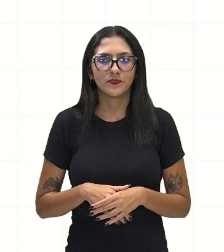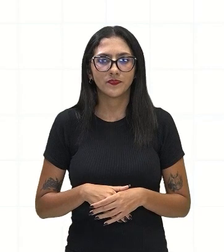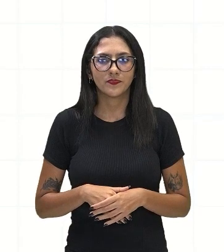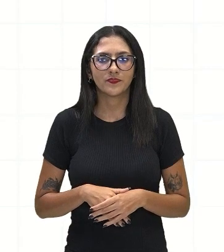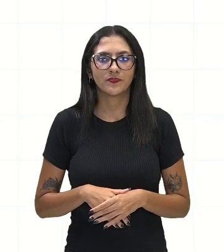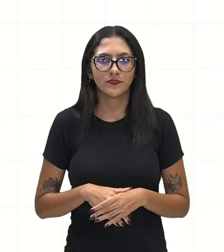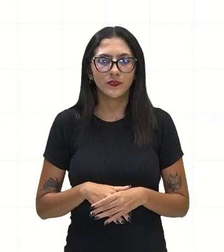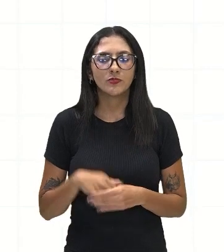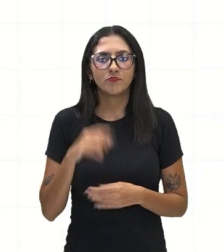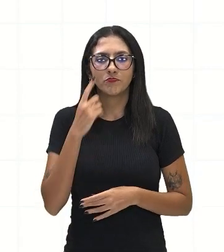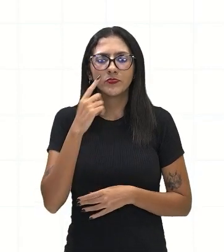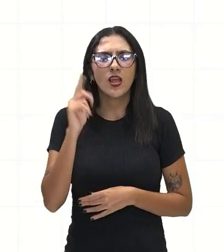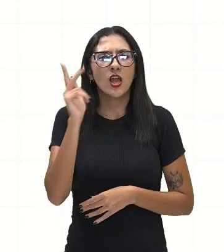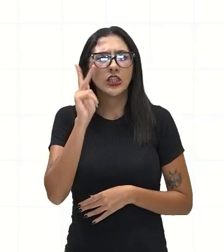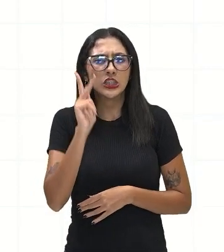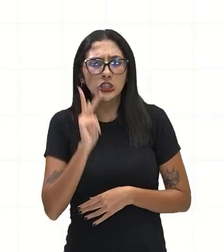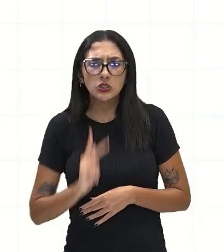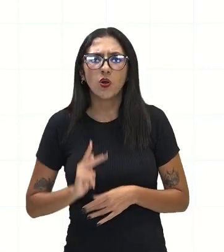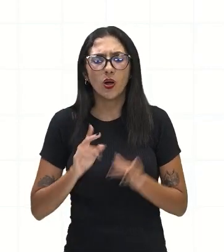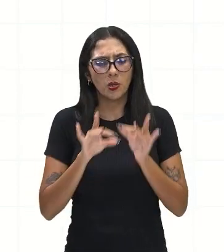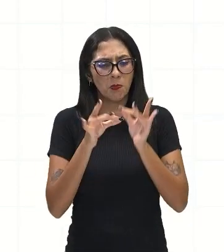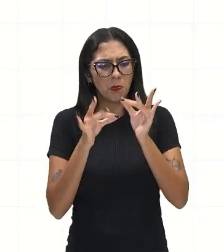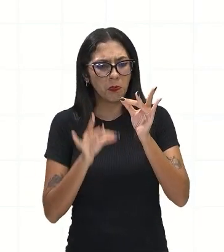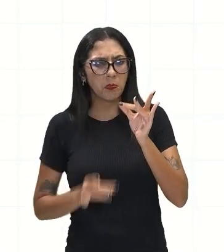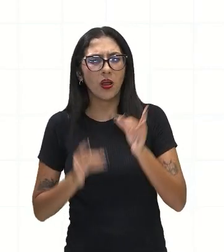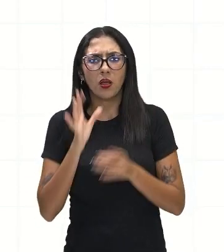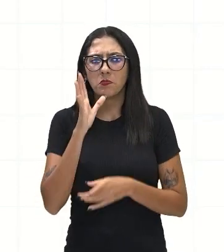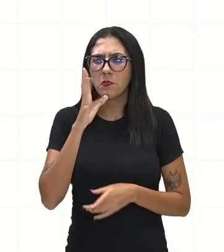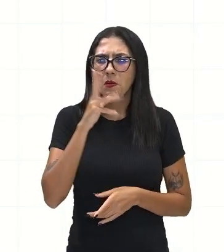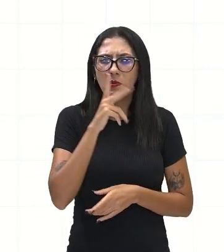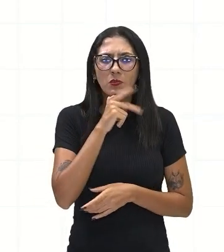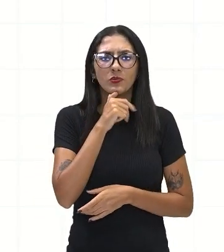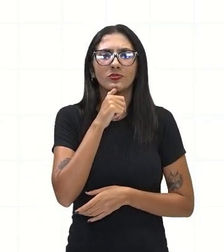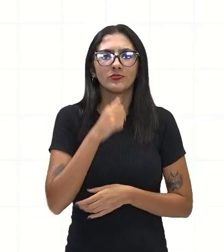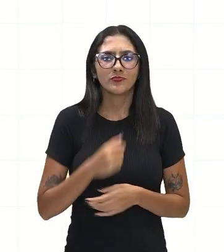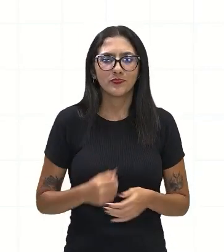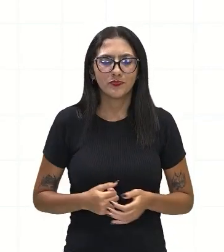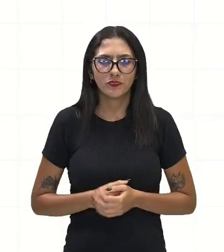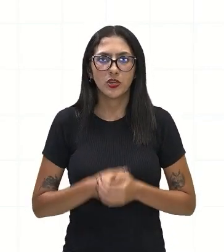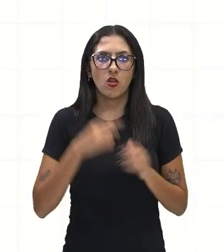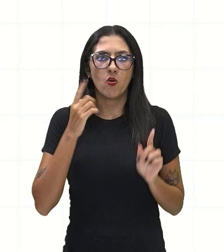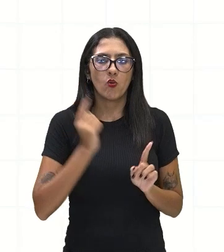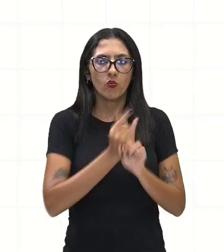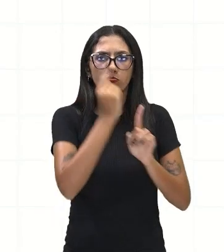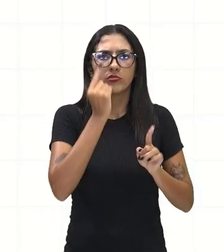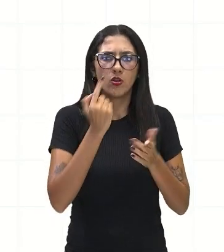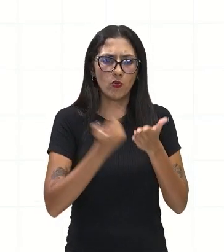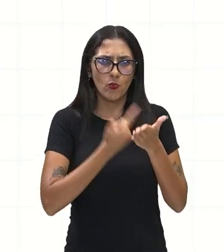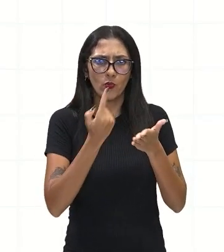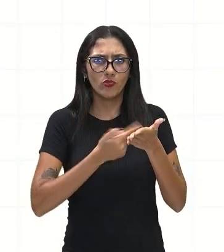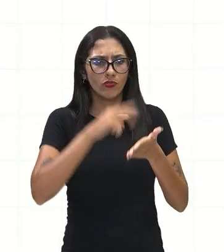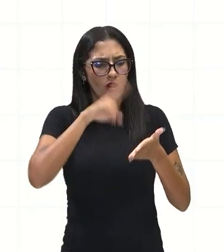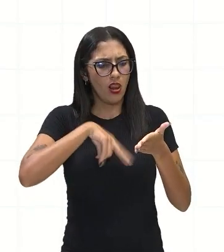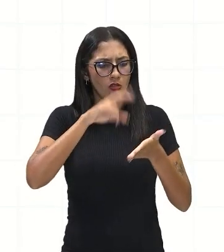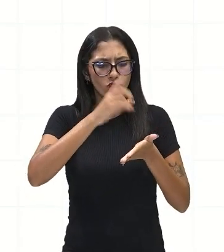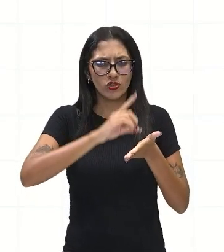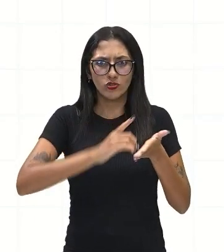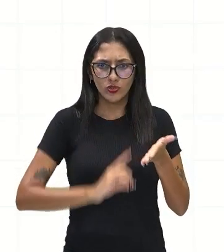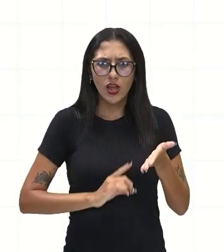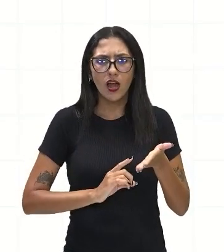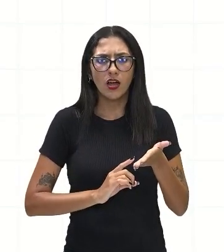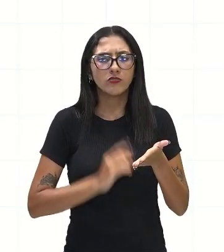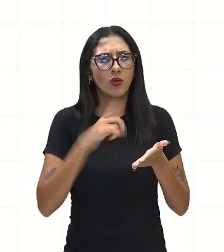acabava nunca. Acho que esse era o seu principal encanto para mim. Descobri o dicionário, também estudou o dicionário, uma das invenções